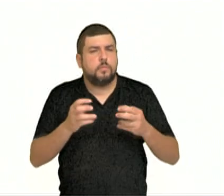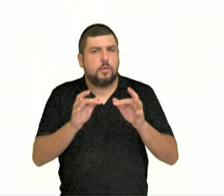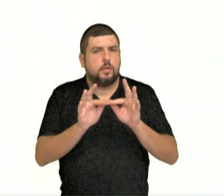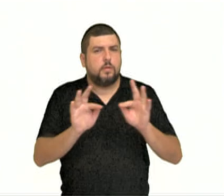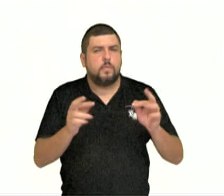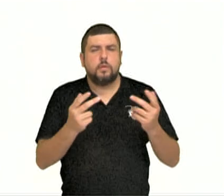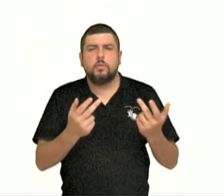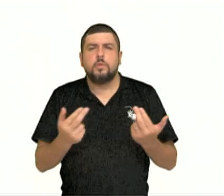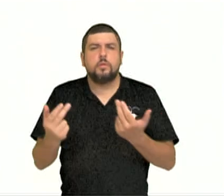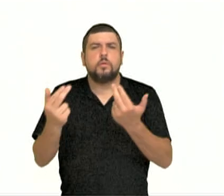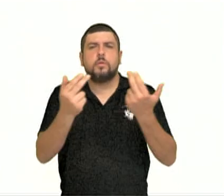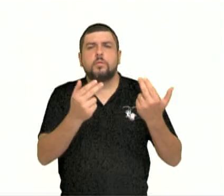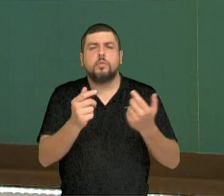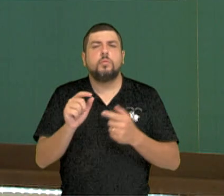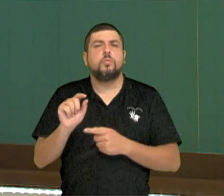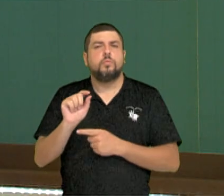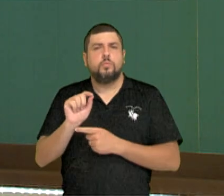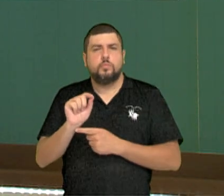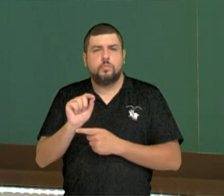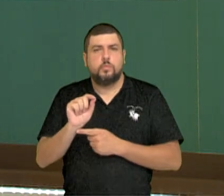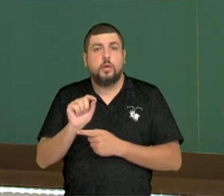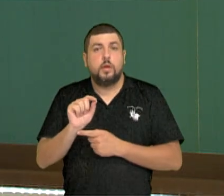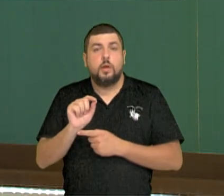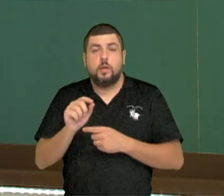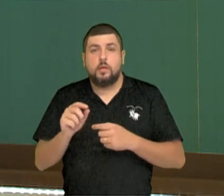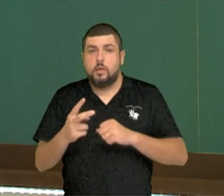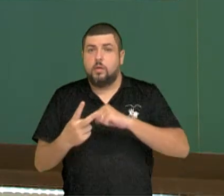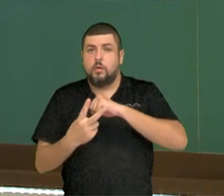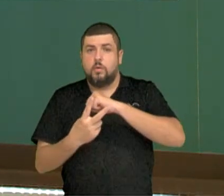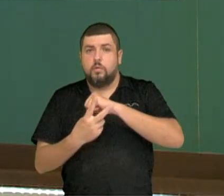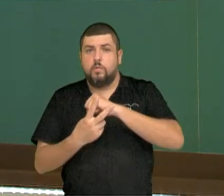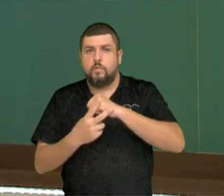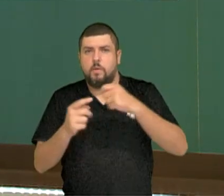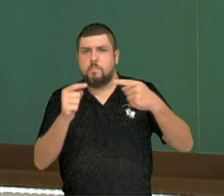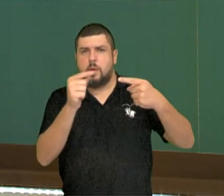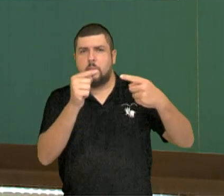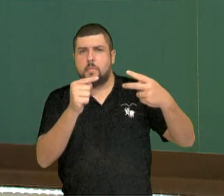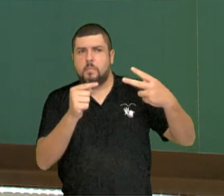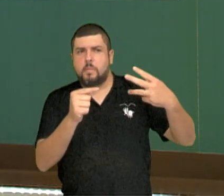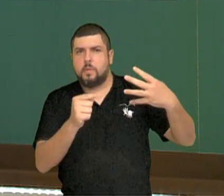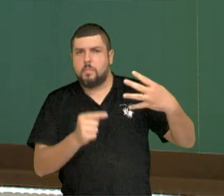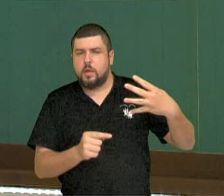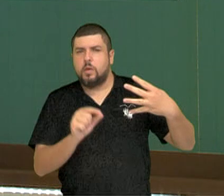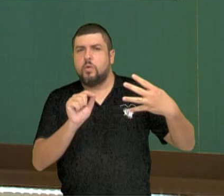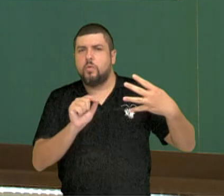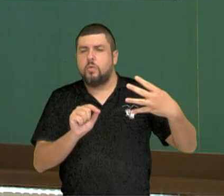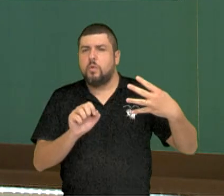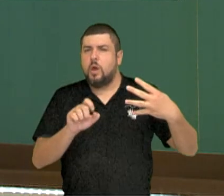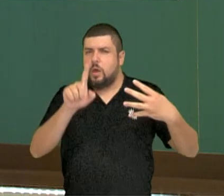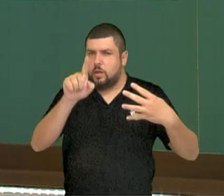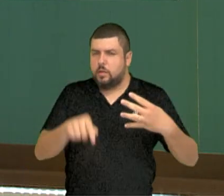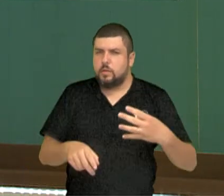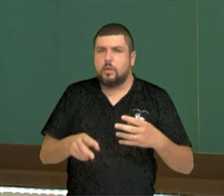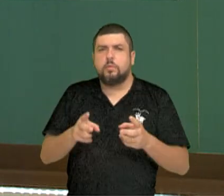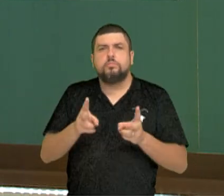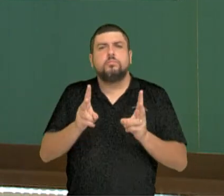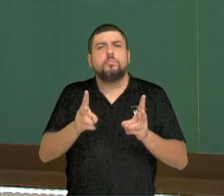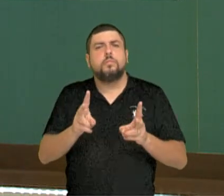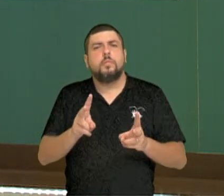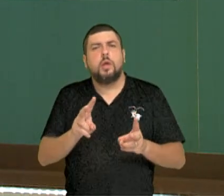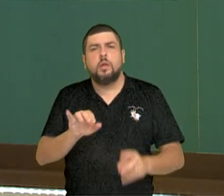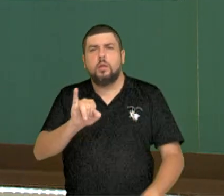isso, essa semelhança, na verdade, todos os verbos estão conjugados no mesmo modo de conjugação,